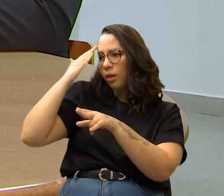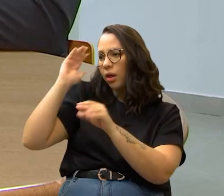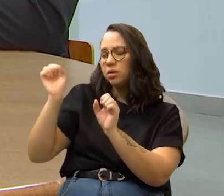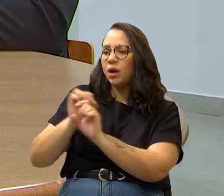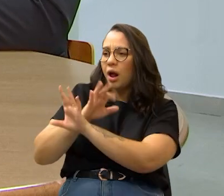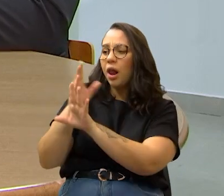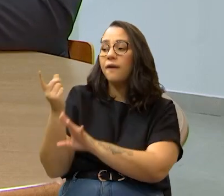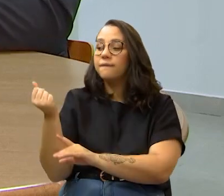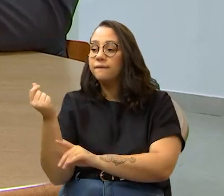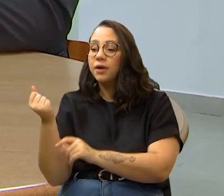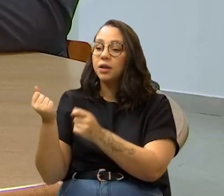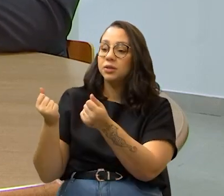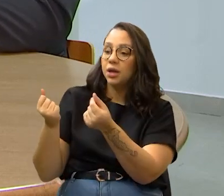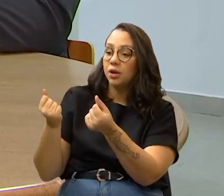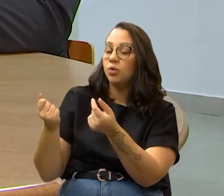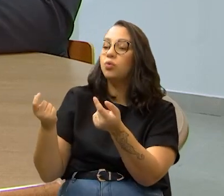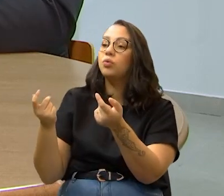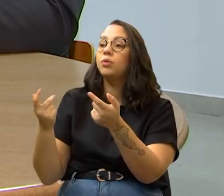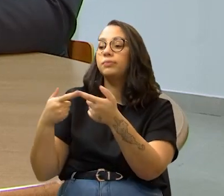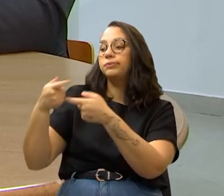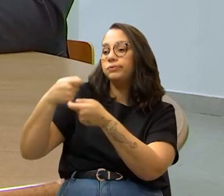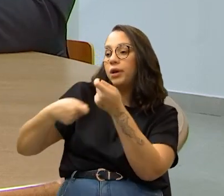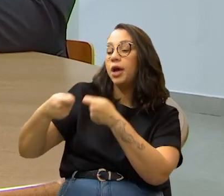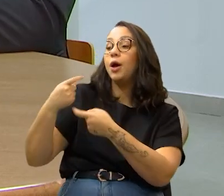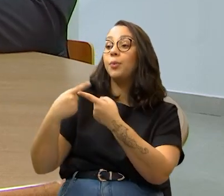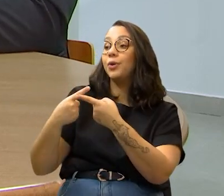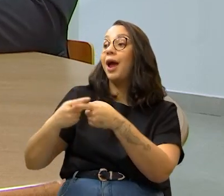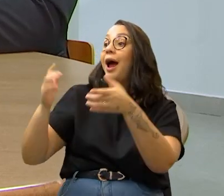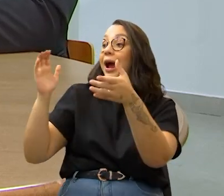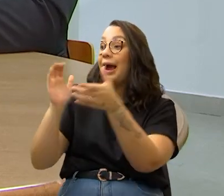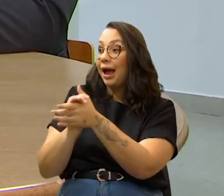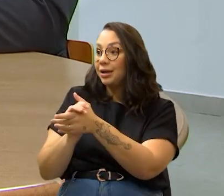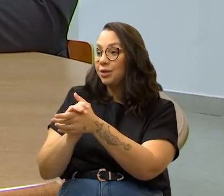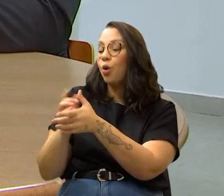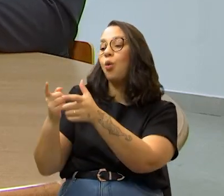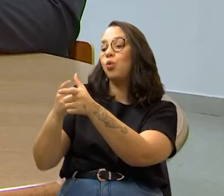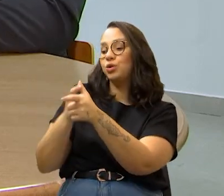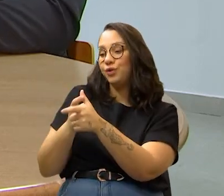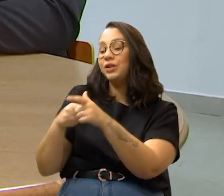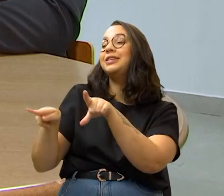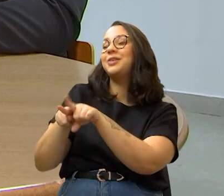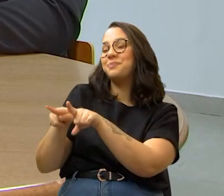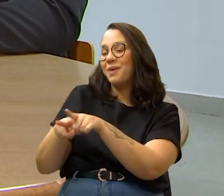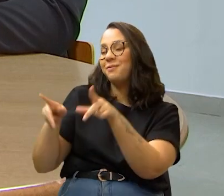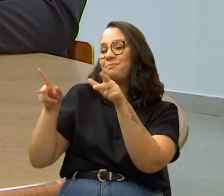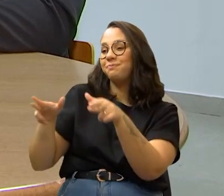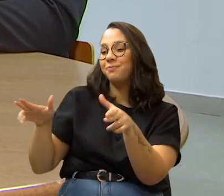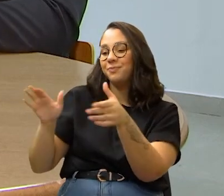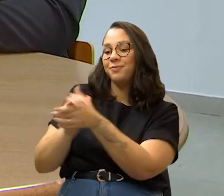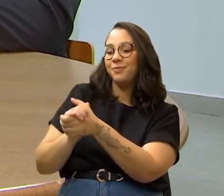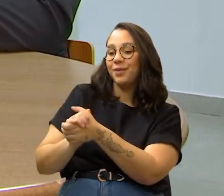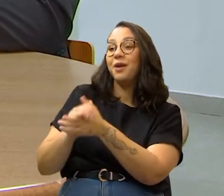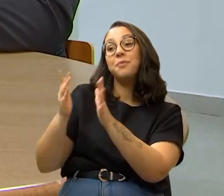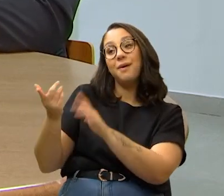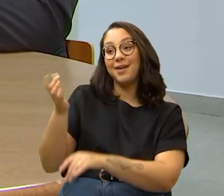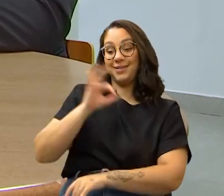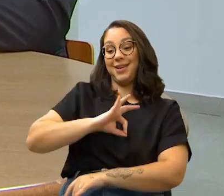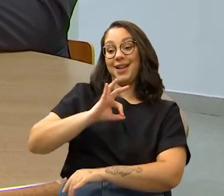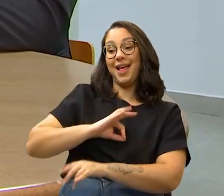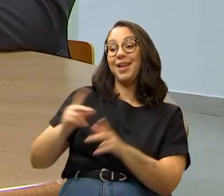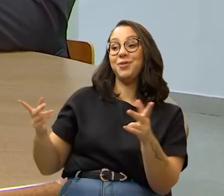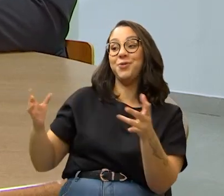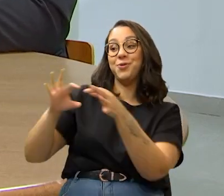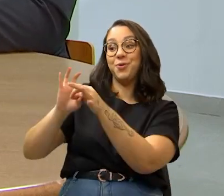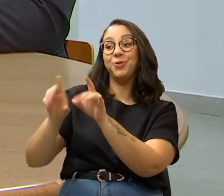língua, que se entenda a situação financeira das duas pessoas. Porque a partir do momento que se torna um casal, as dívidas também são em conjunto, mas as receitas também são